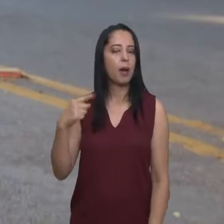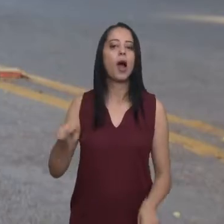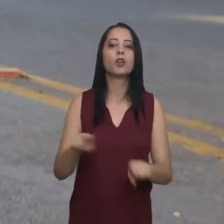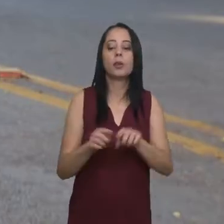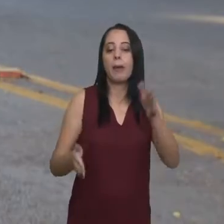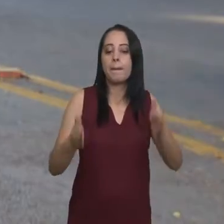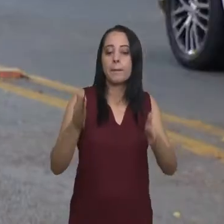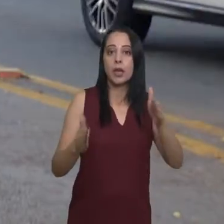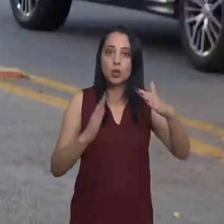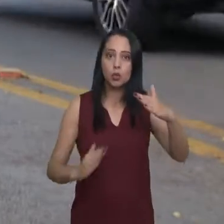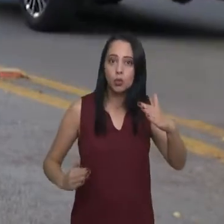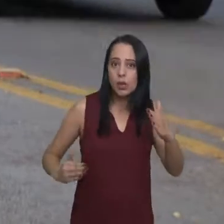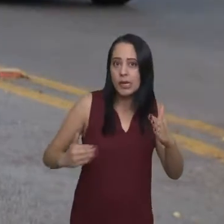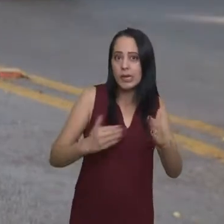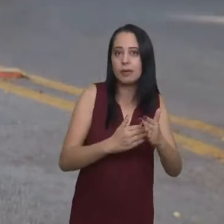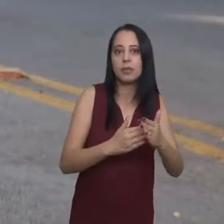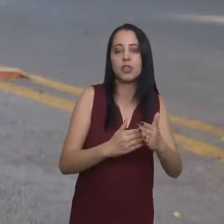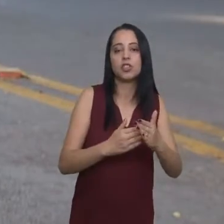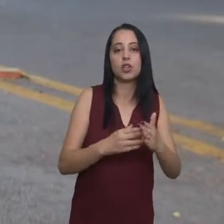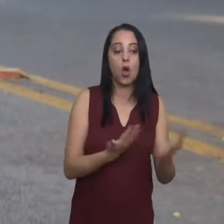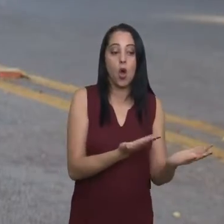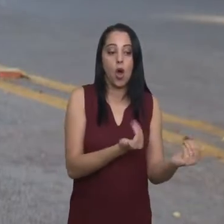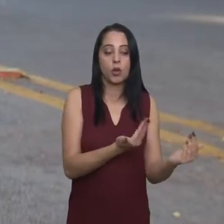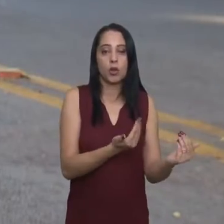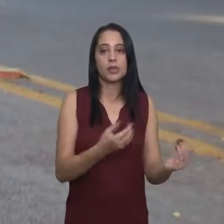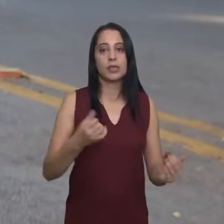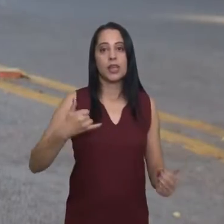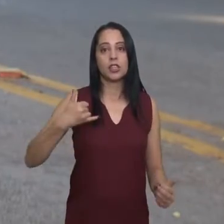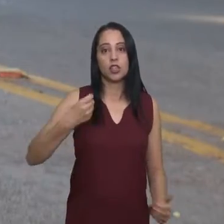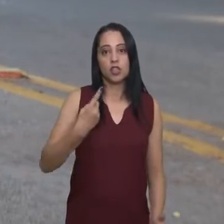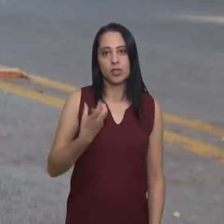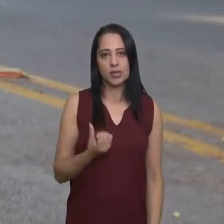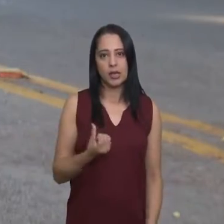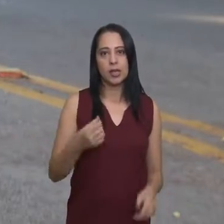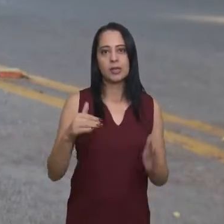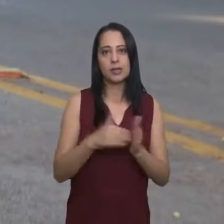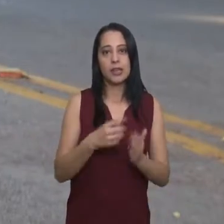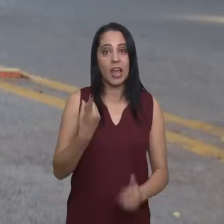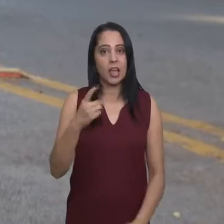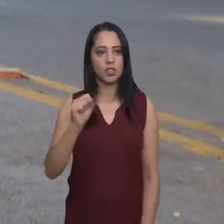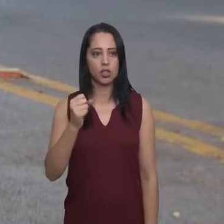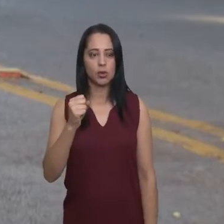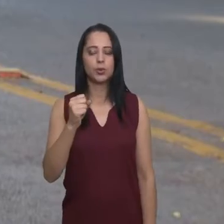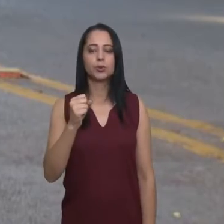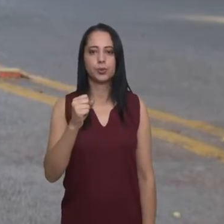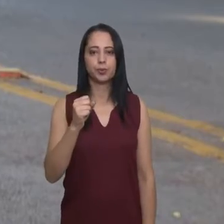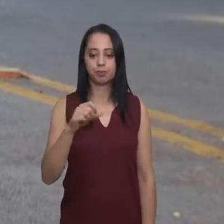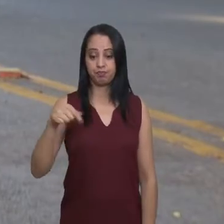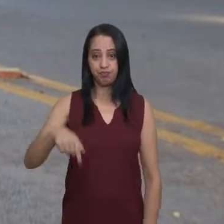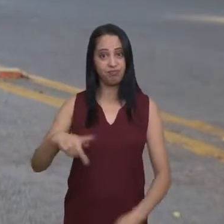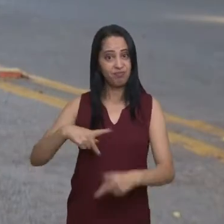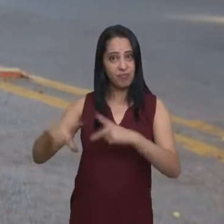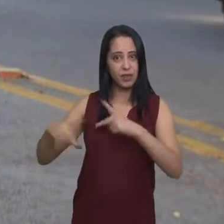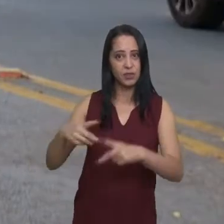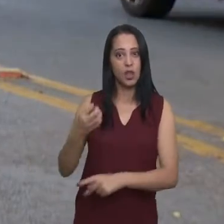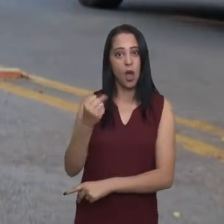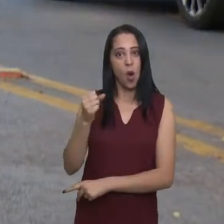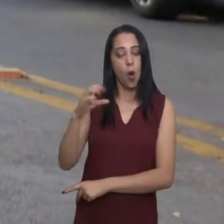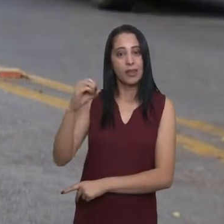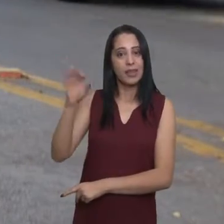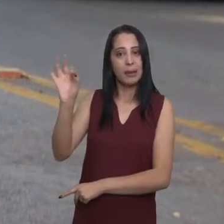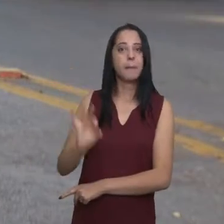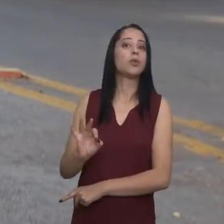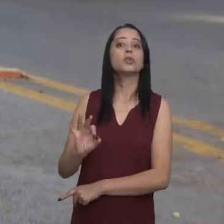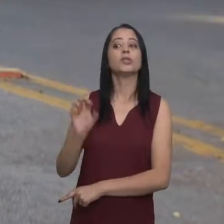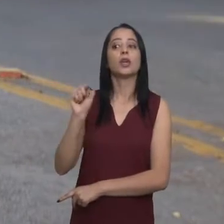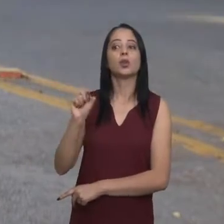para quem tem entre 16 e 18 anos tirar o primeiro título. Em São José, mais de 80% dos atendimentos são para